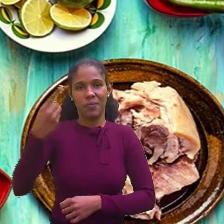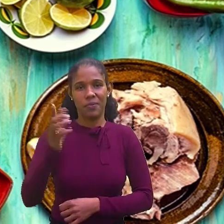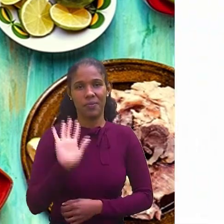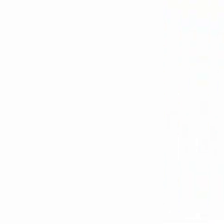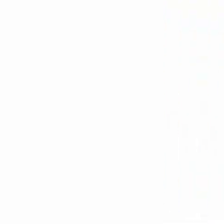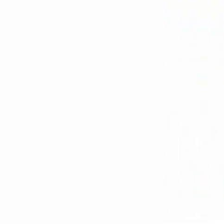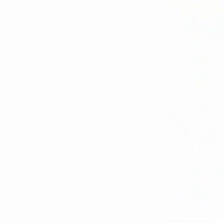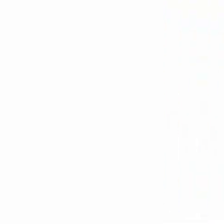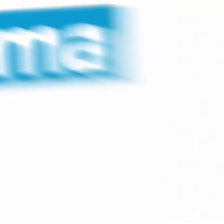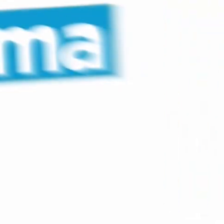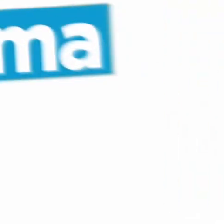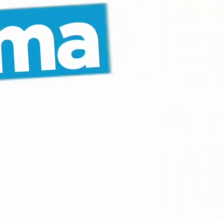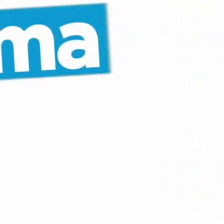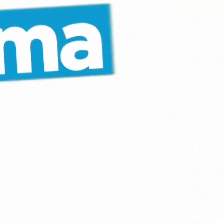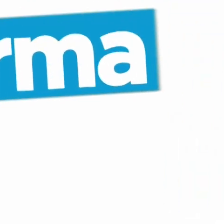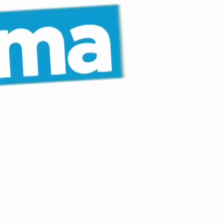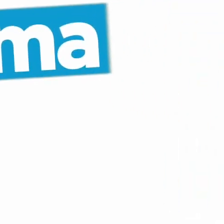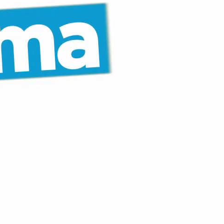pessoal!